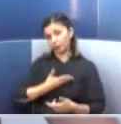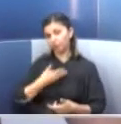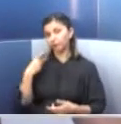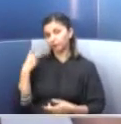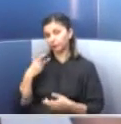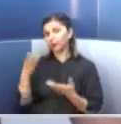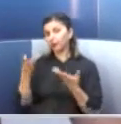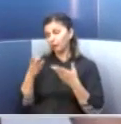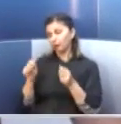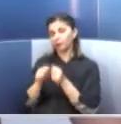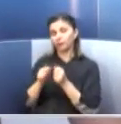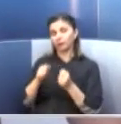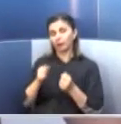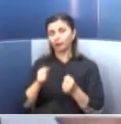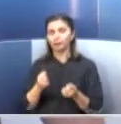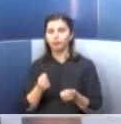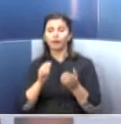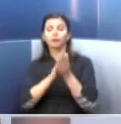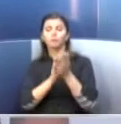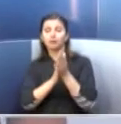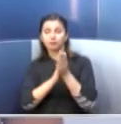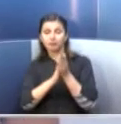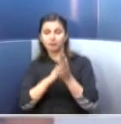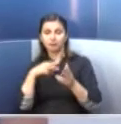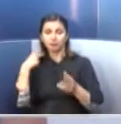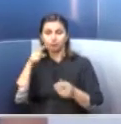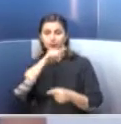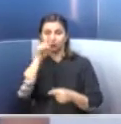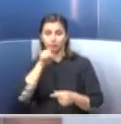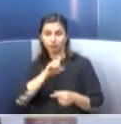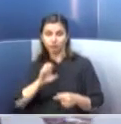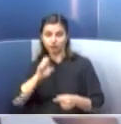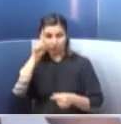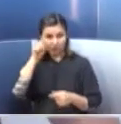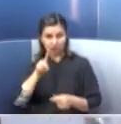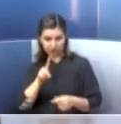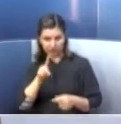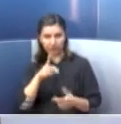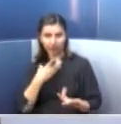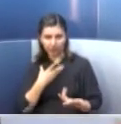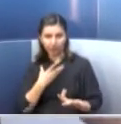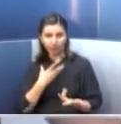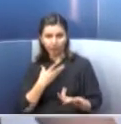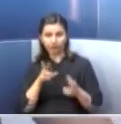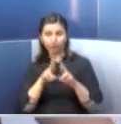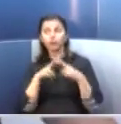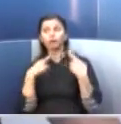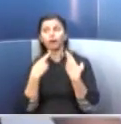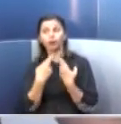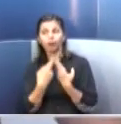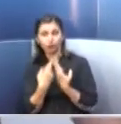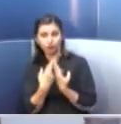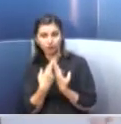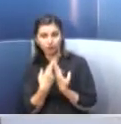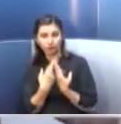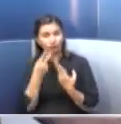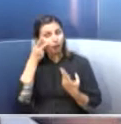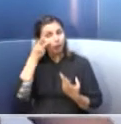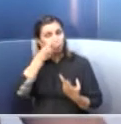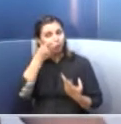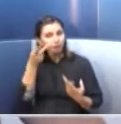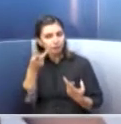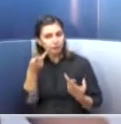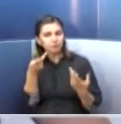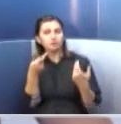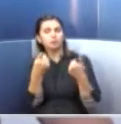aqui hoje, parabenizar o vereador Zé da União, porque eu estive reunido, na verdade, fazendo uma visita ali nas proximidades da